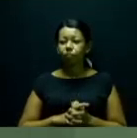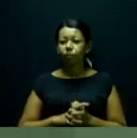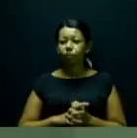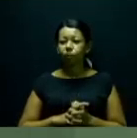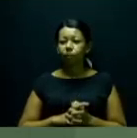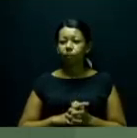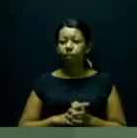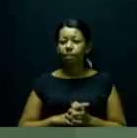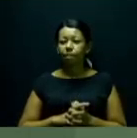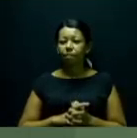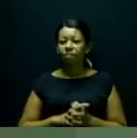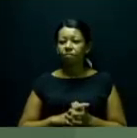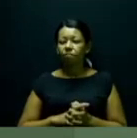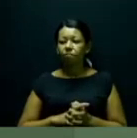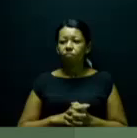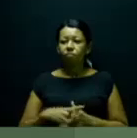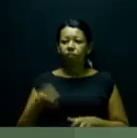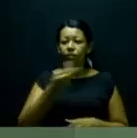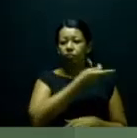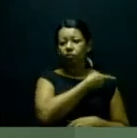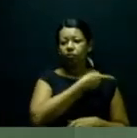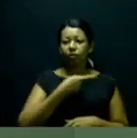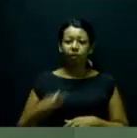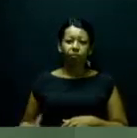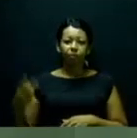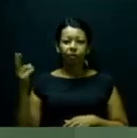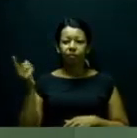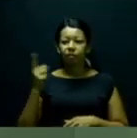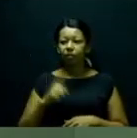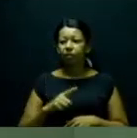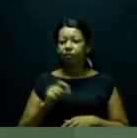Senhor presidente, senhores vereadores,